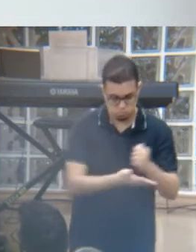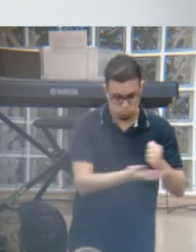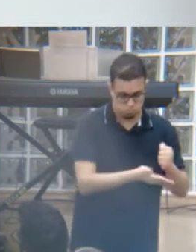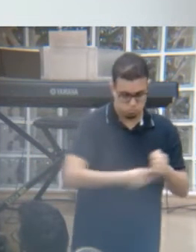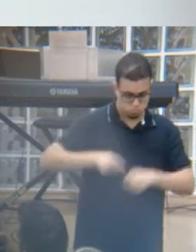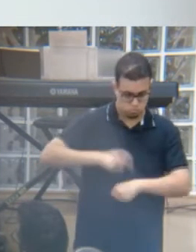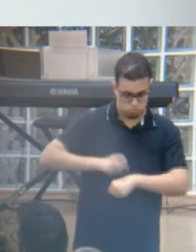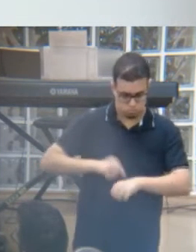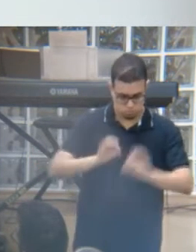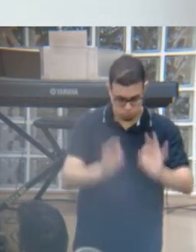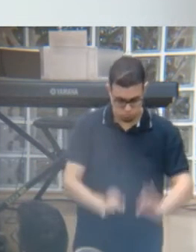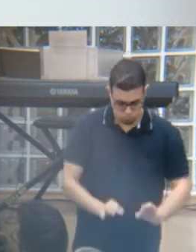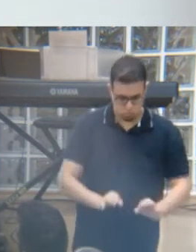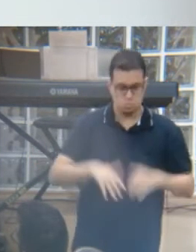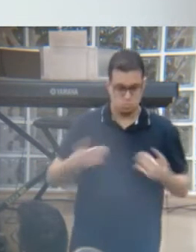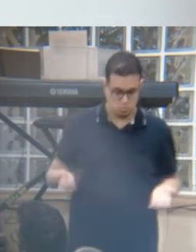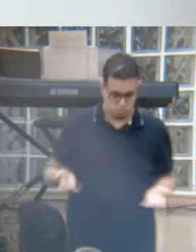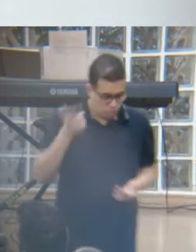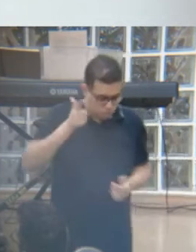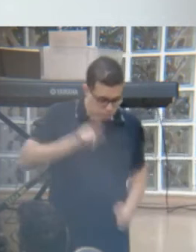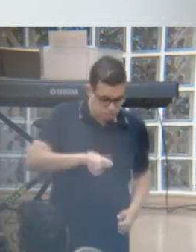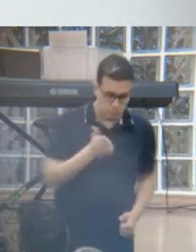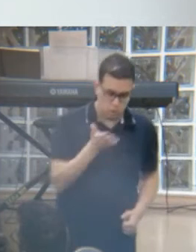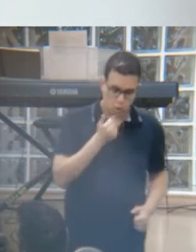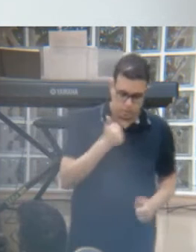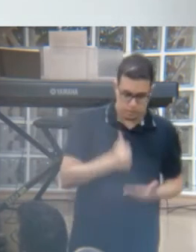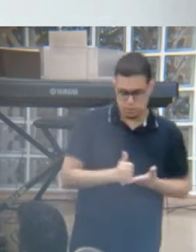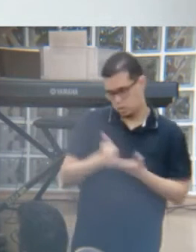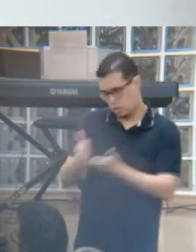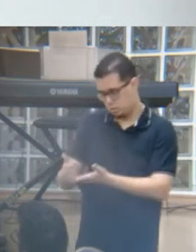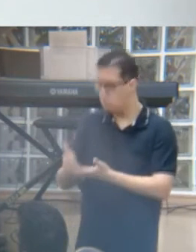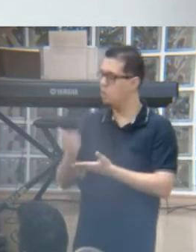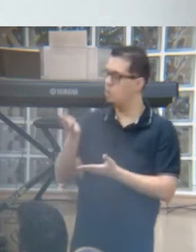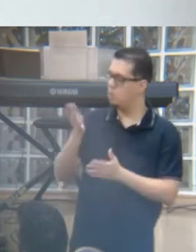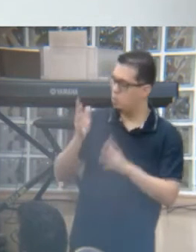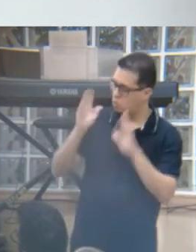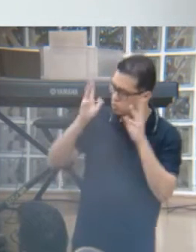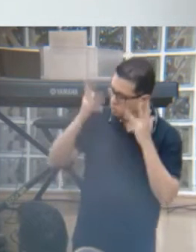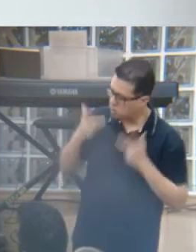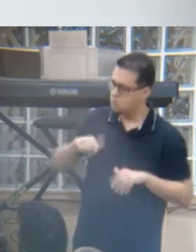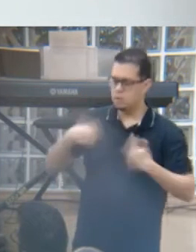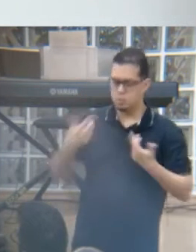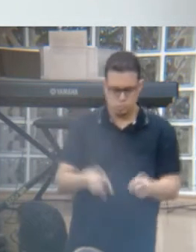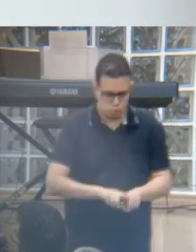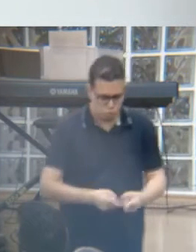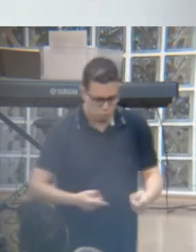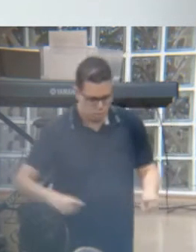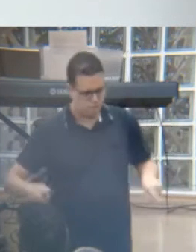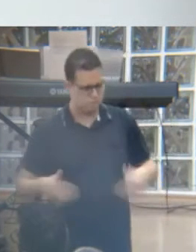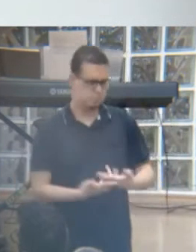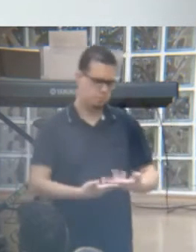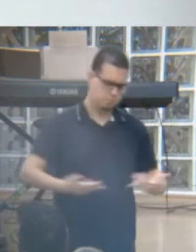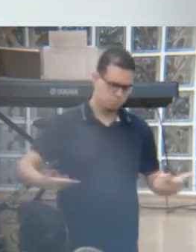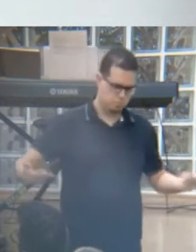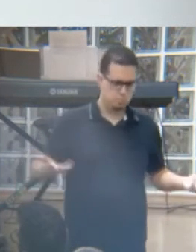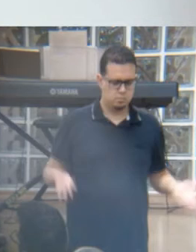E tira o alimento, e alimenta o gado, e come carne depois, e faz churrasco, e vive uma vida regada